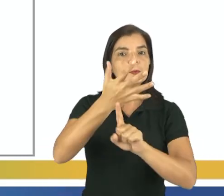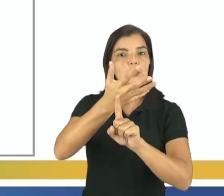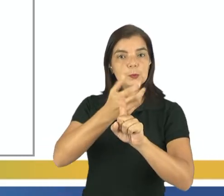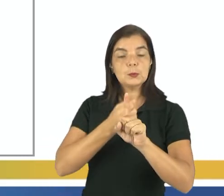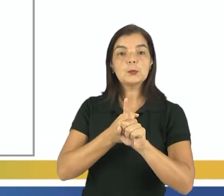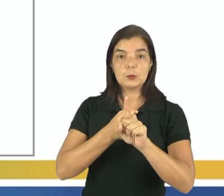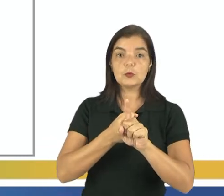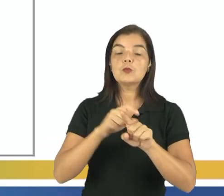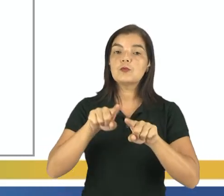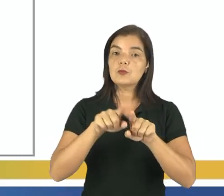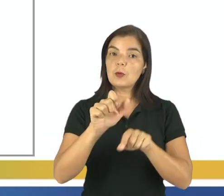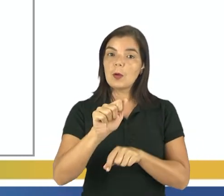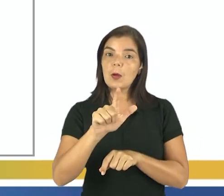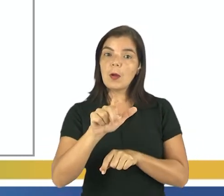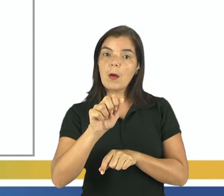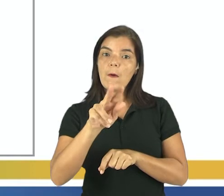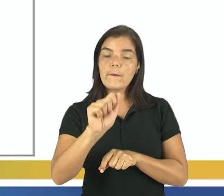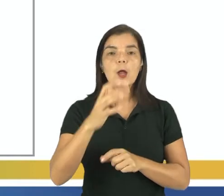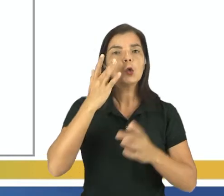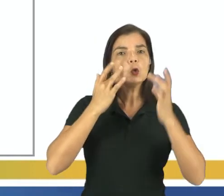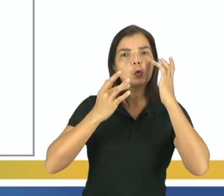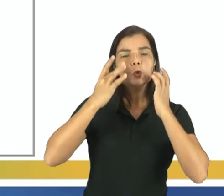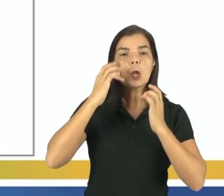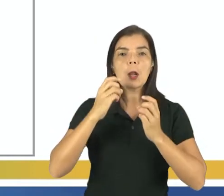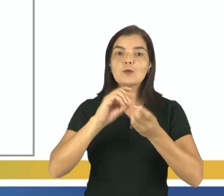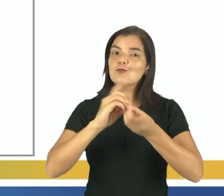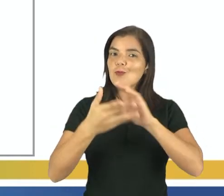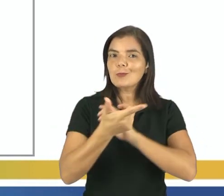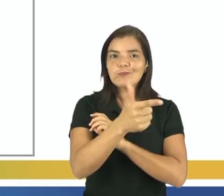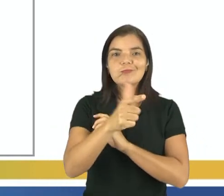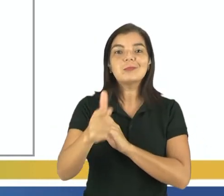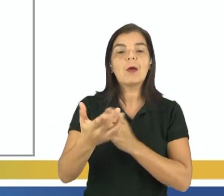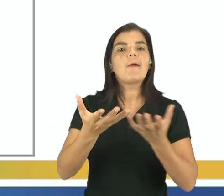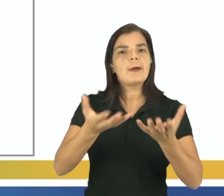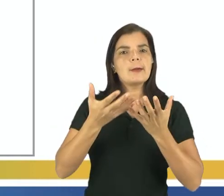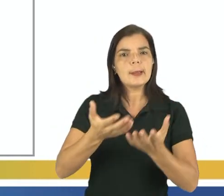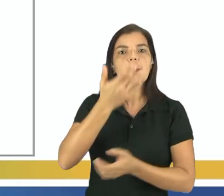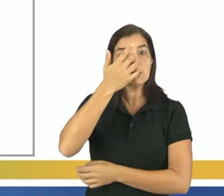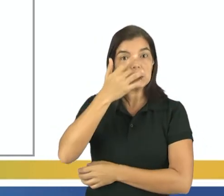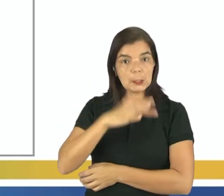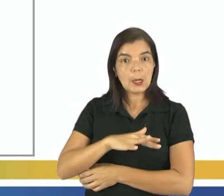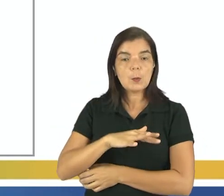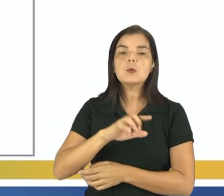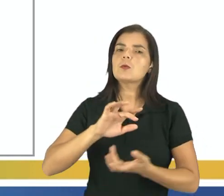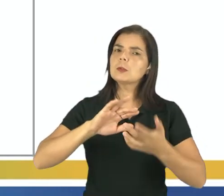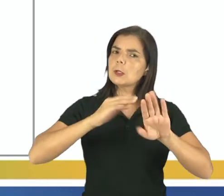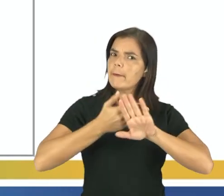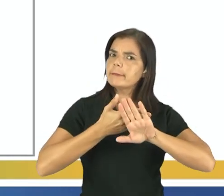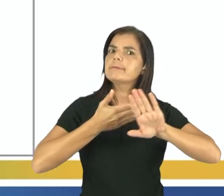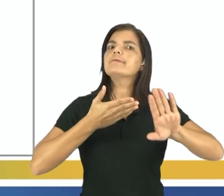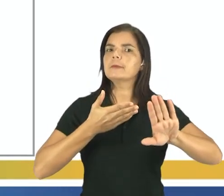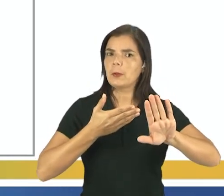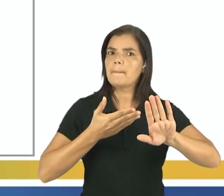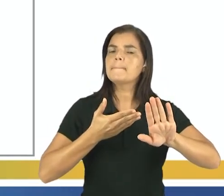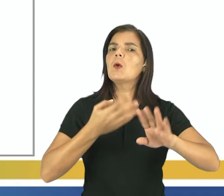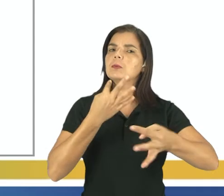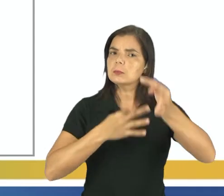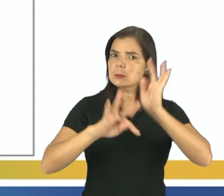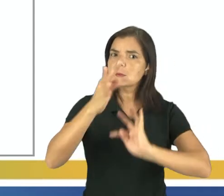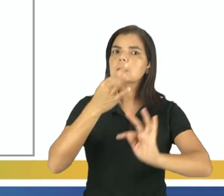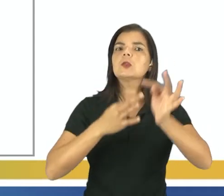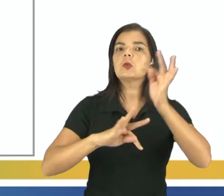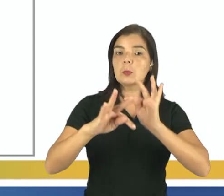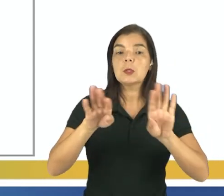Com direção de Álvaro, a peça é encenada sem diálogos. Queremos que os pequenos se desconectem um pouco da